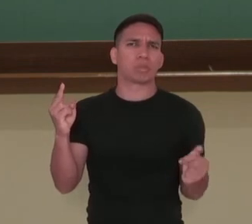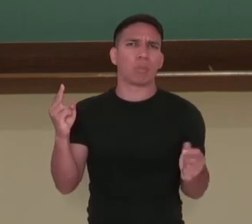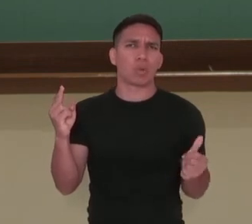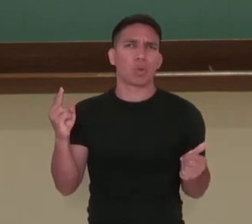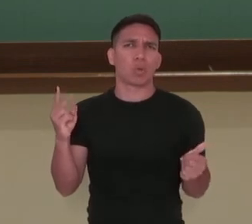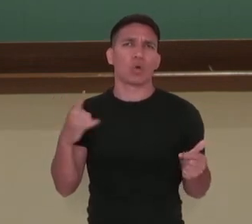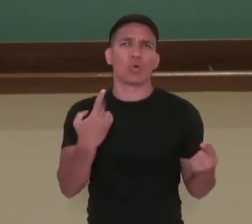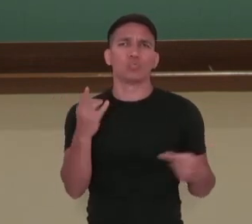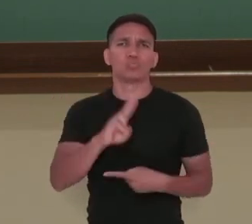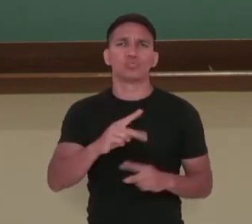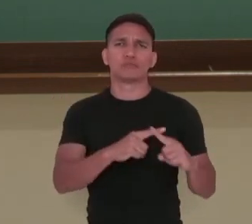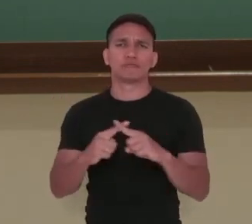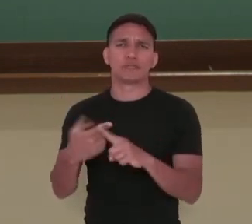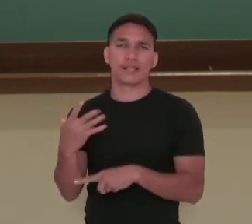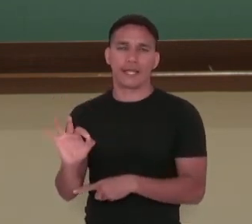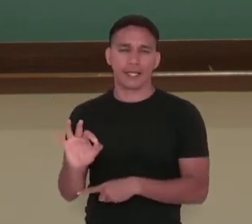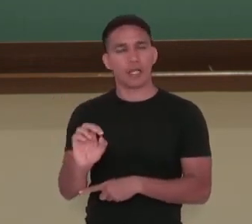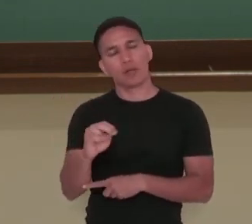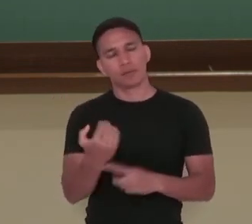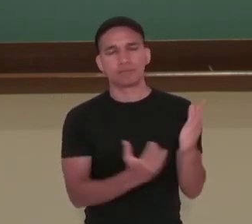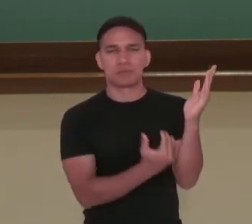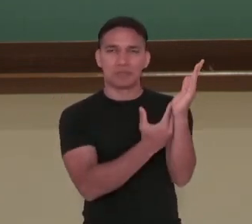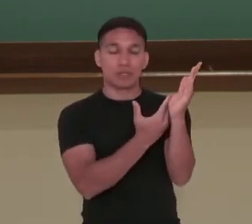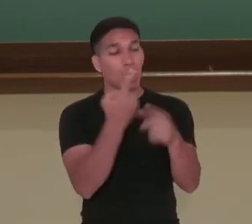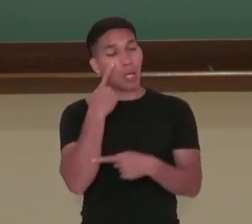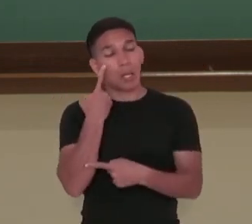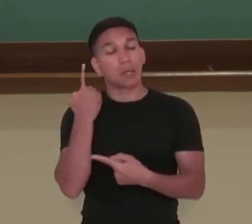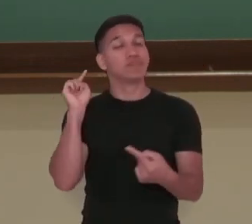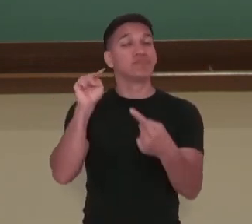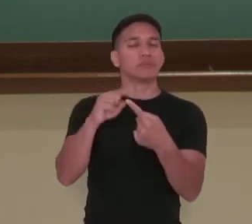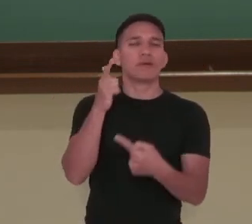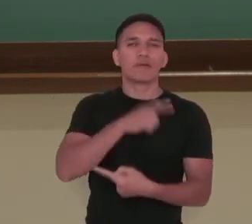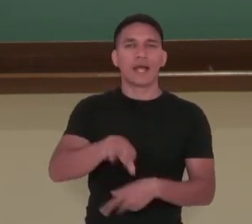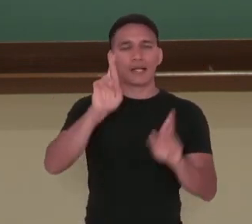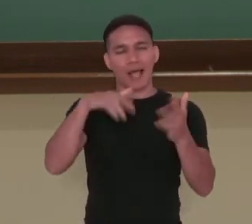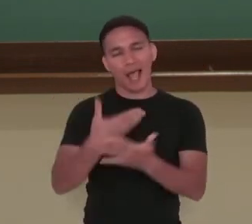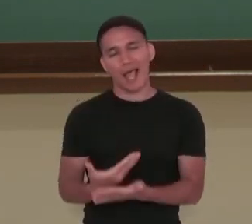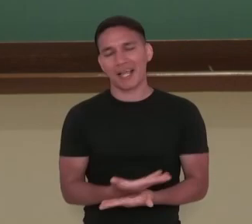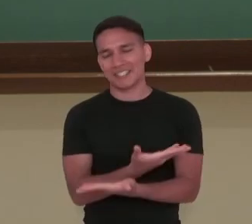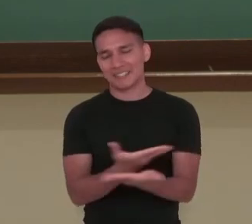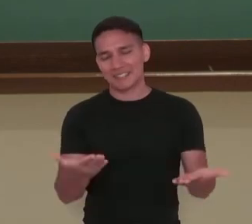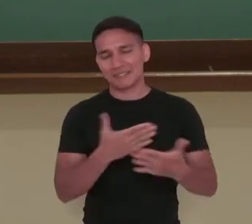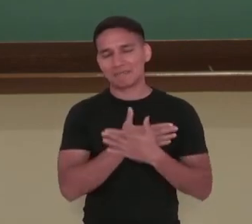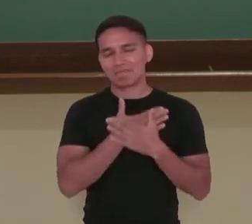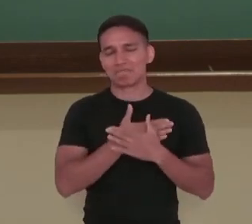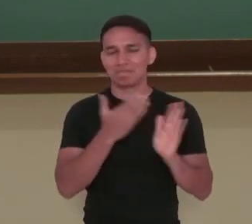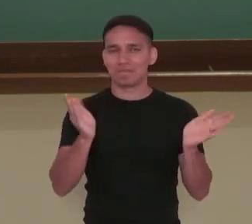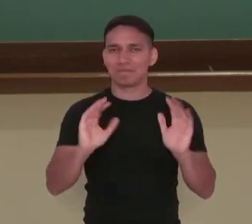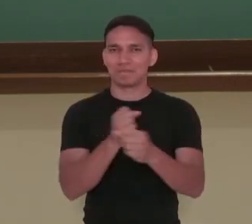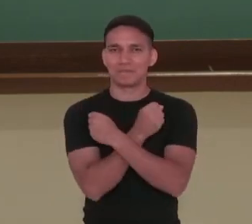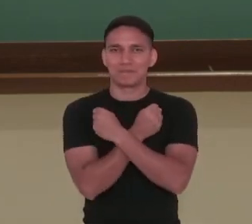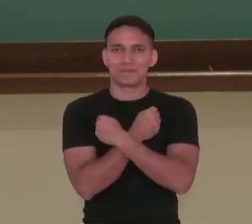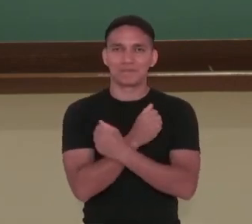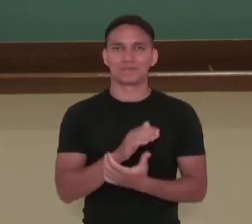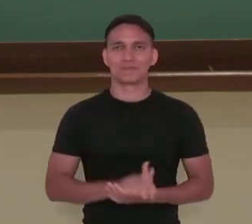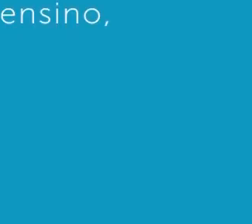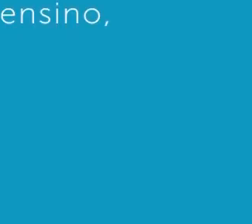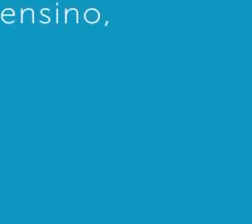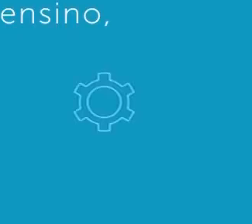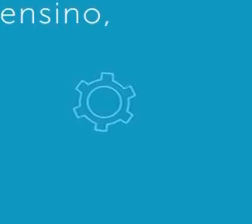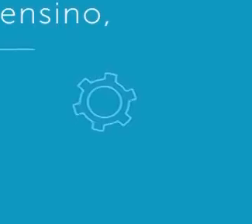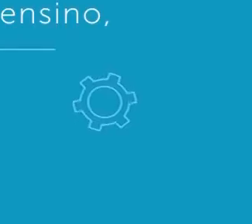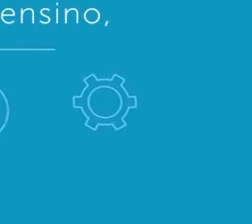estimado. Beleza? Pessoal, essa foi a nossa aula. Desejo sucesso, um forte abraço e até a outra oportunidade.